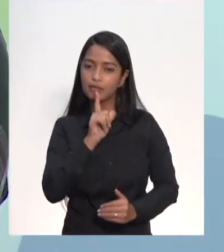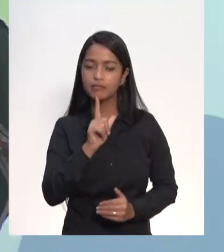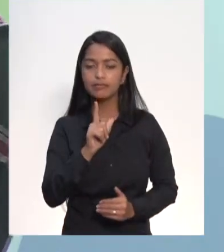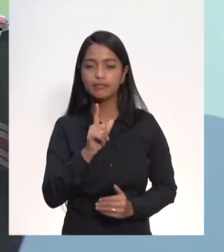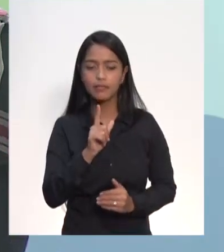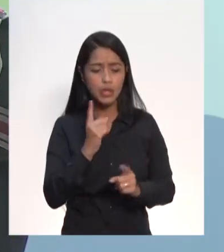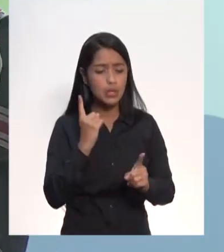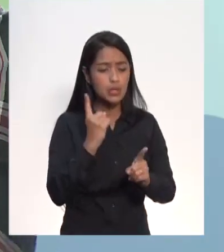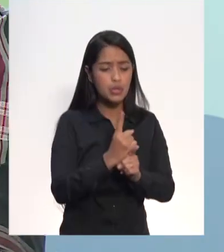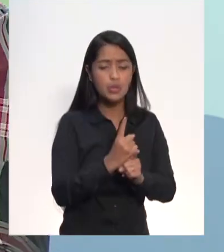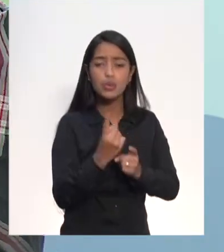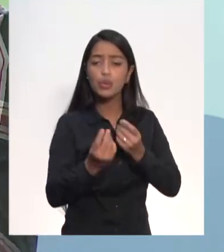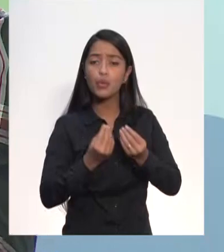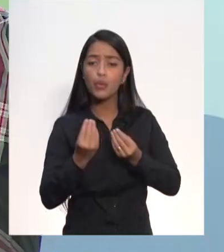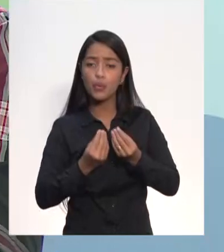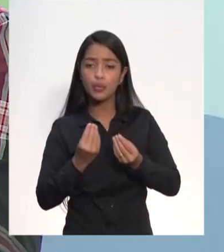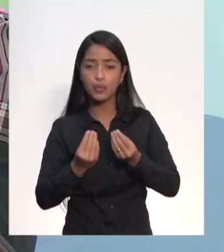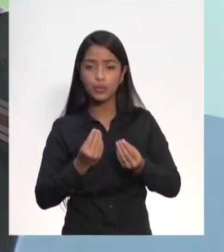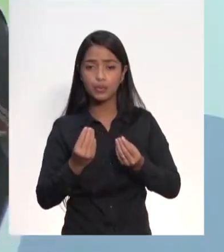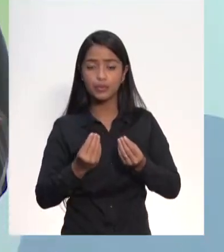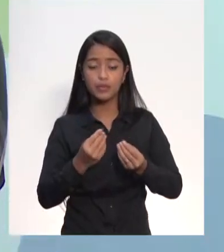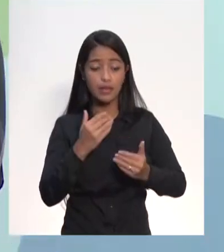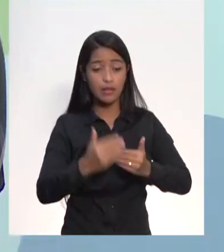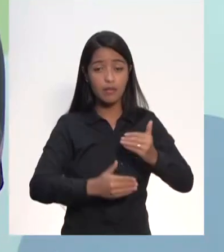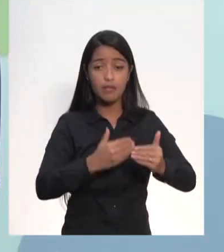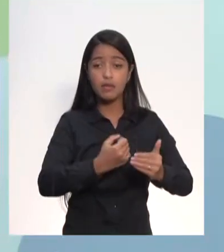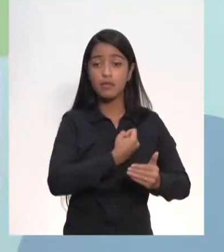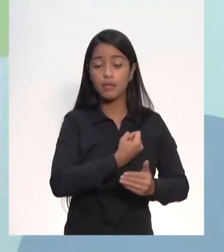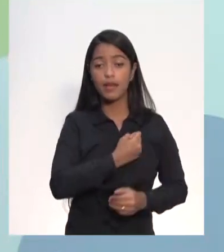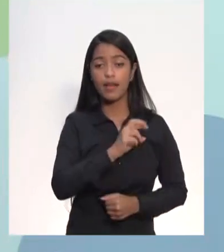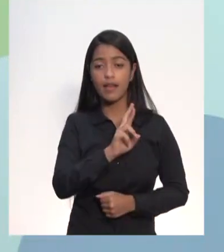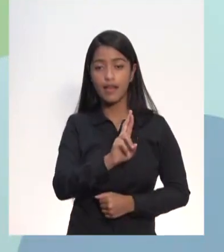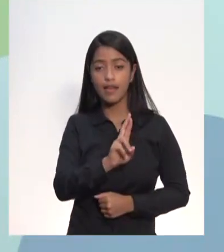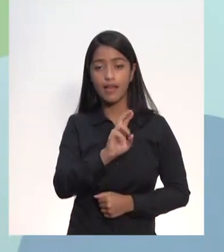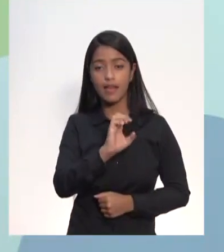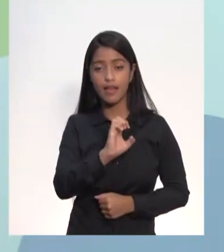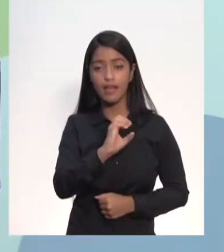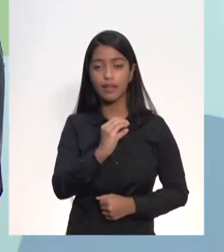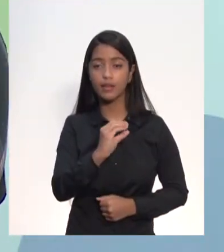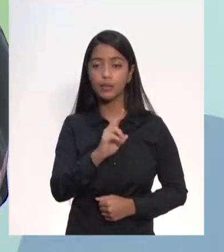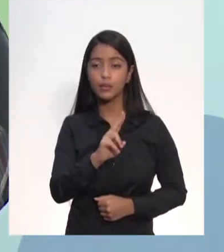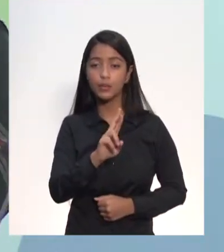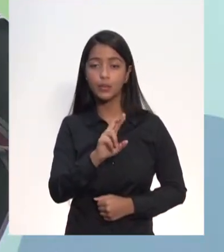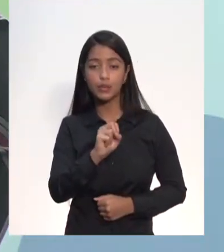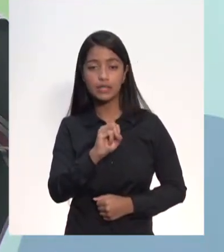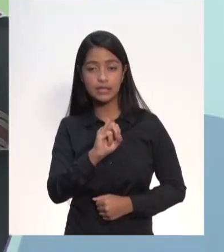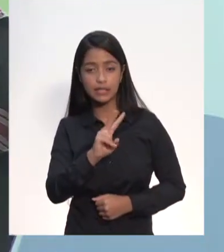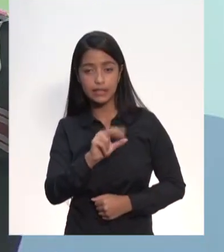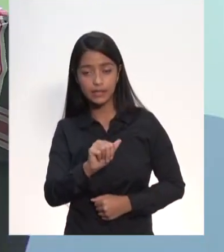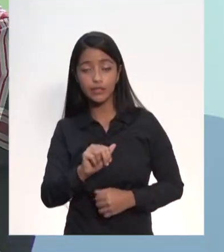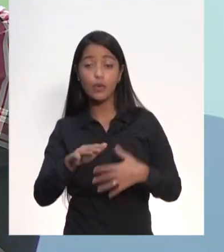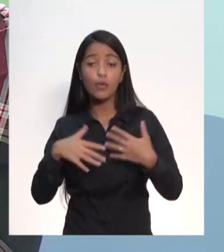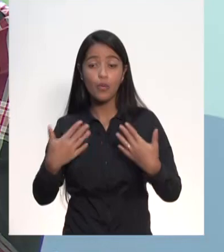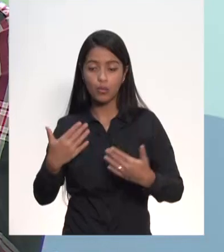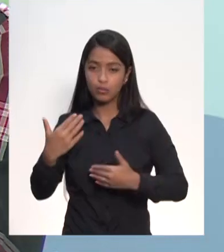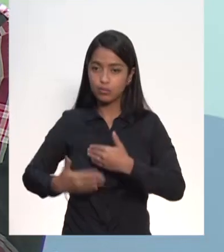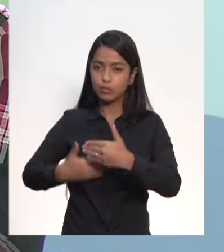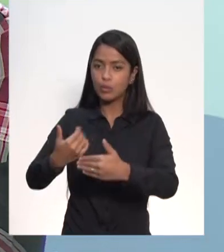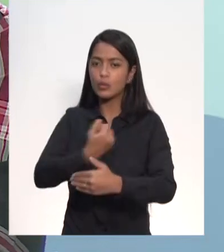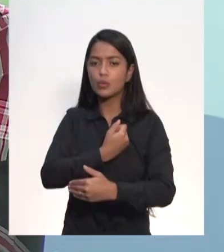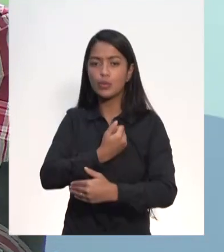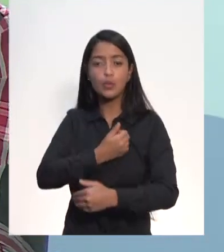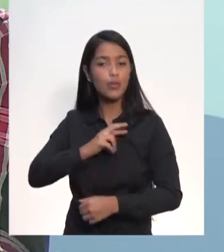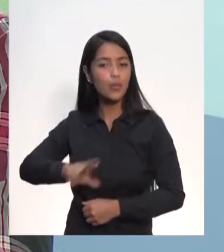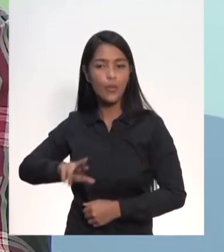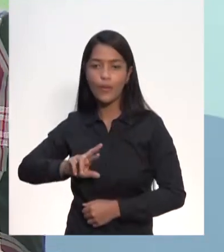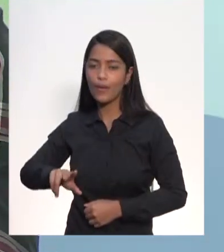identificar uma sequência numérica recursiva e não recursiva. Então, é um processo que eles, quando chegam